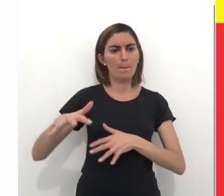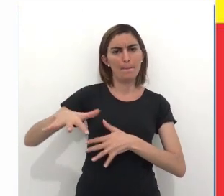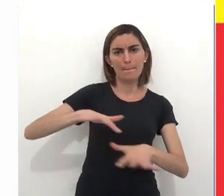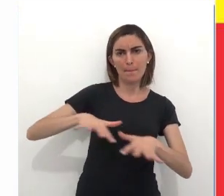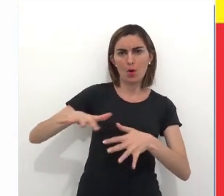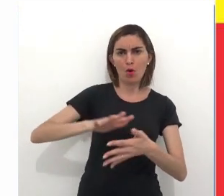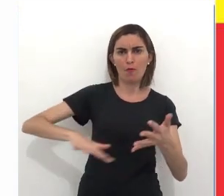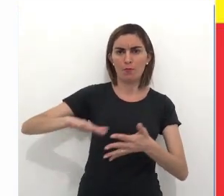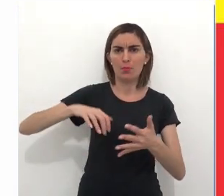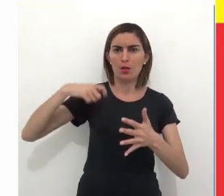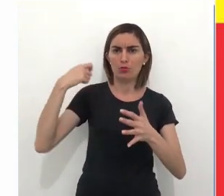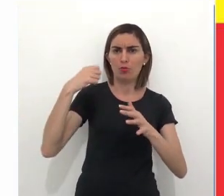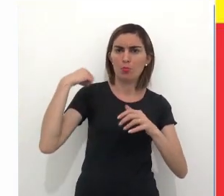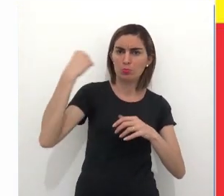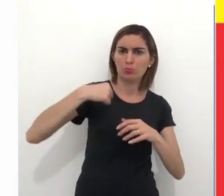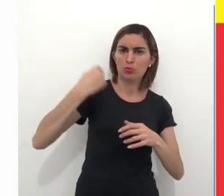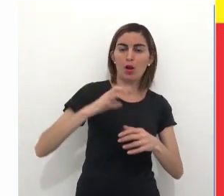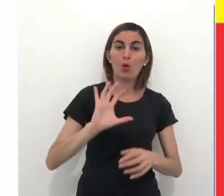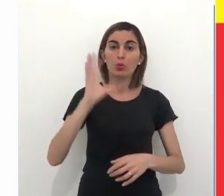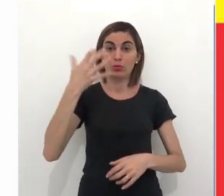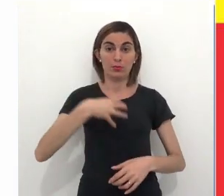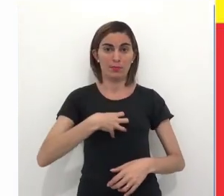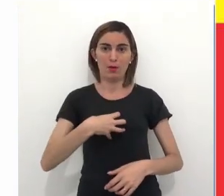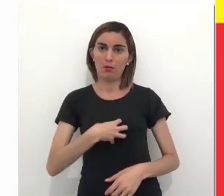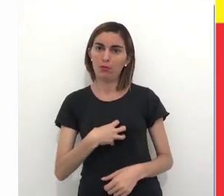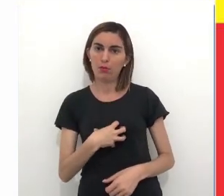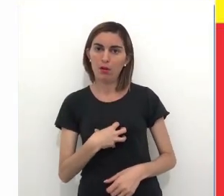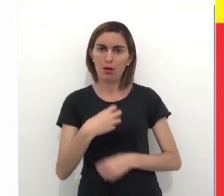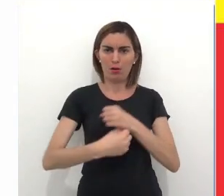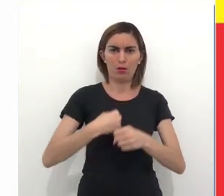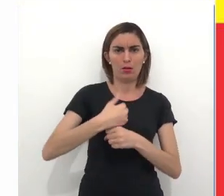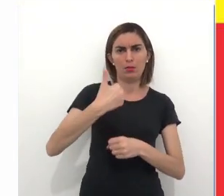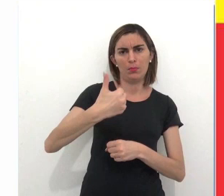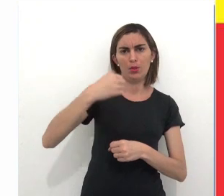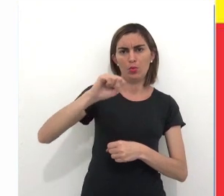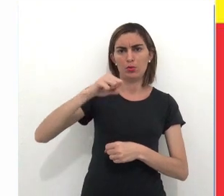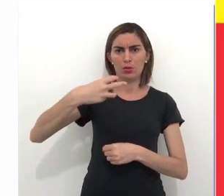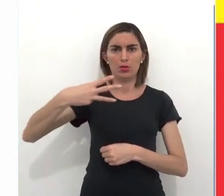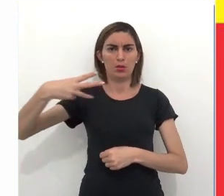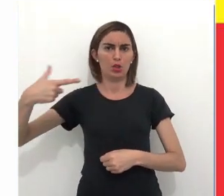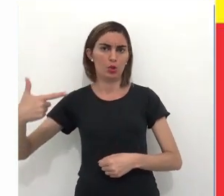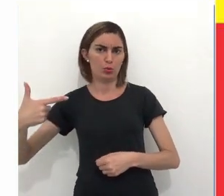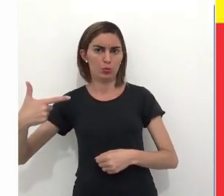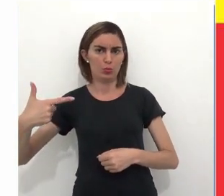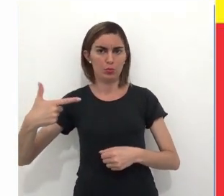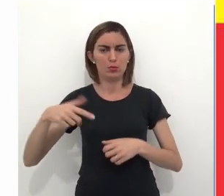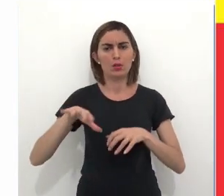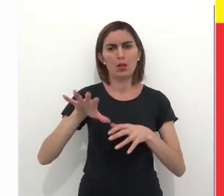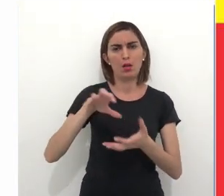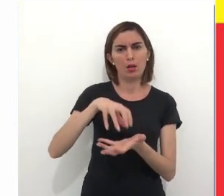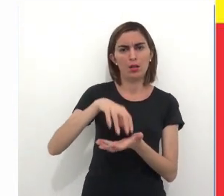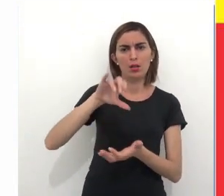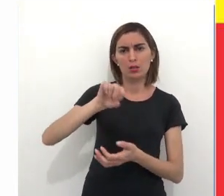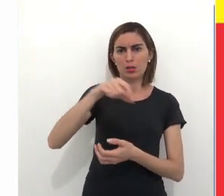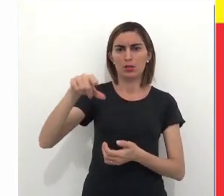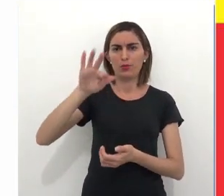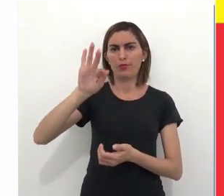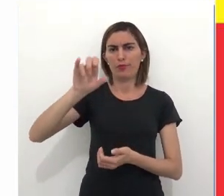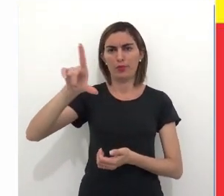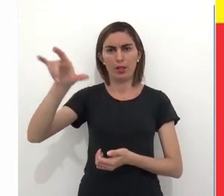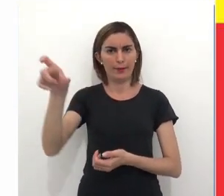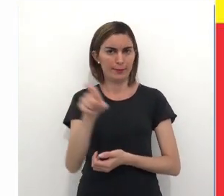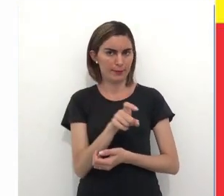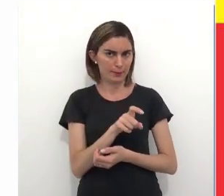né? Foi um movimento nativista ocorrido na Bahia no ano de 1832, na Vila de